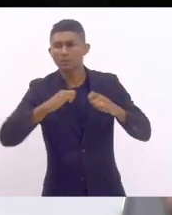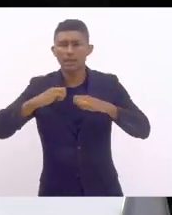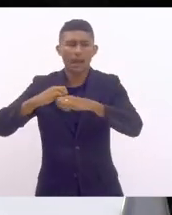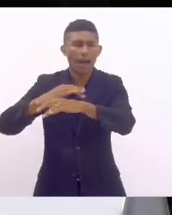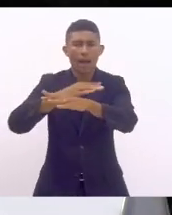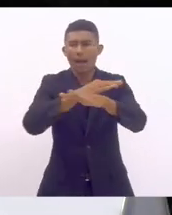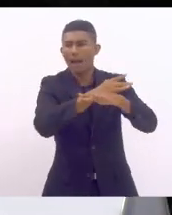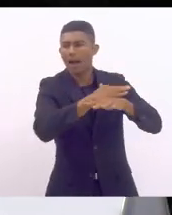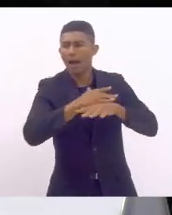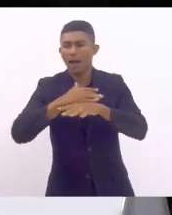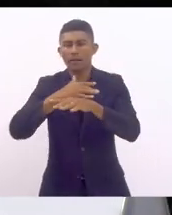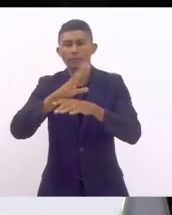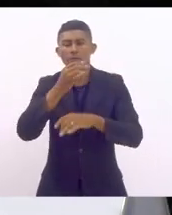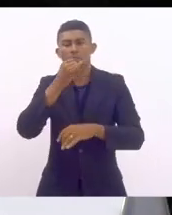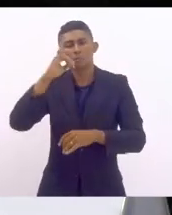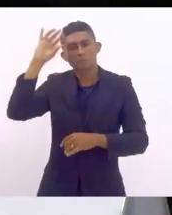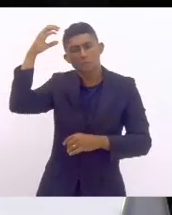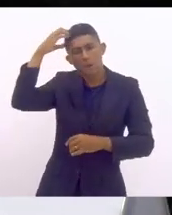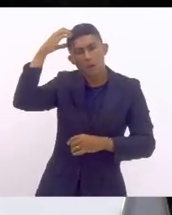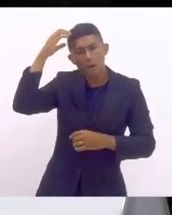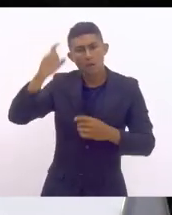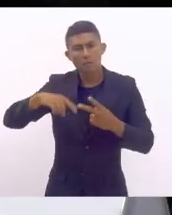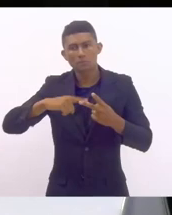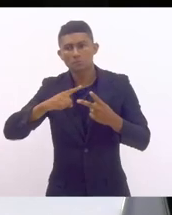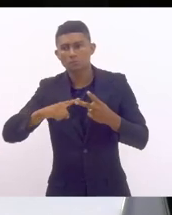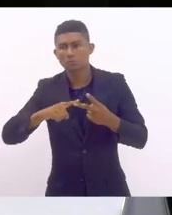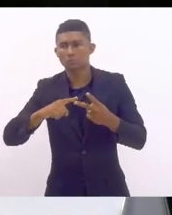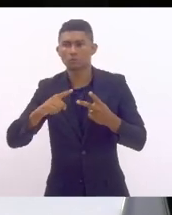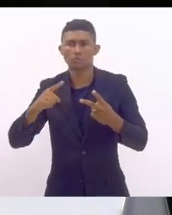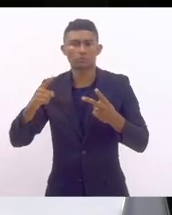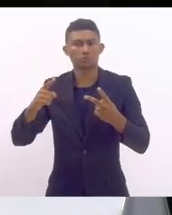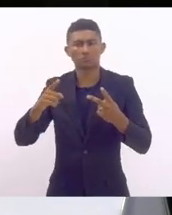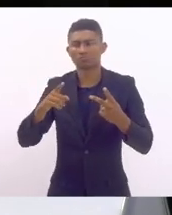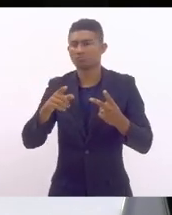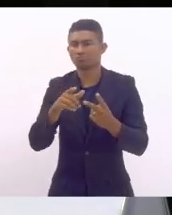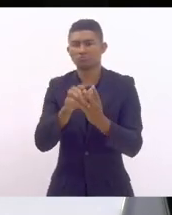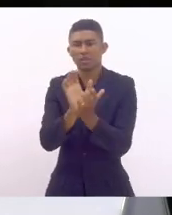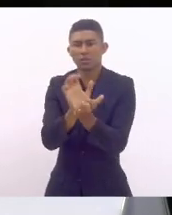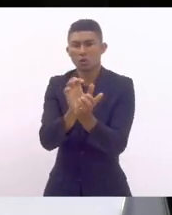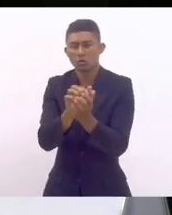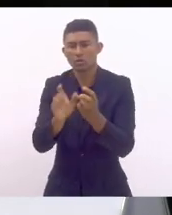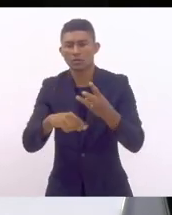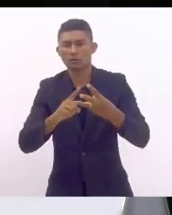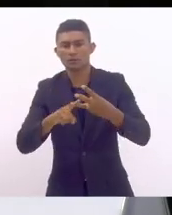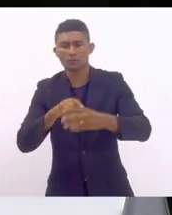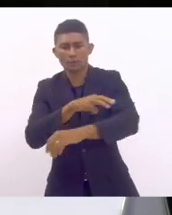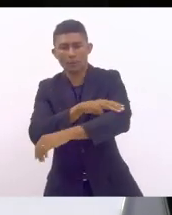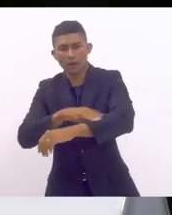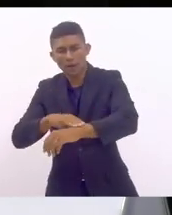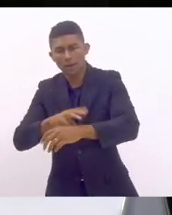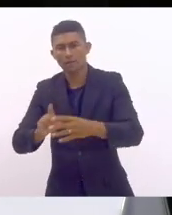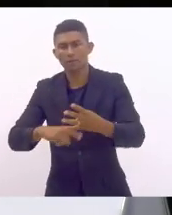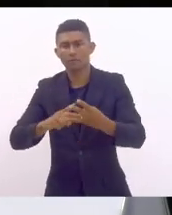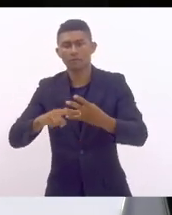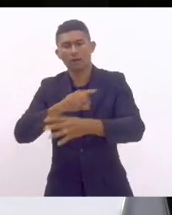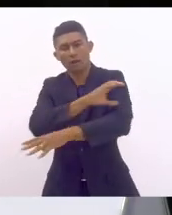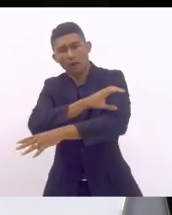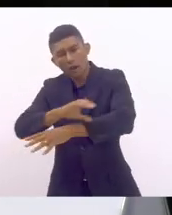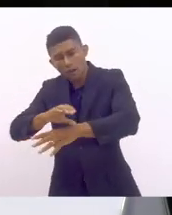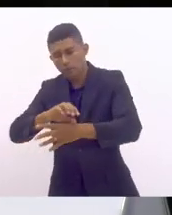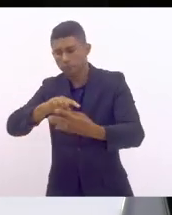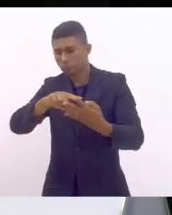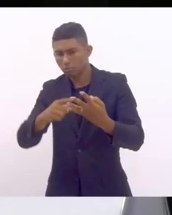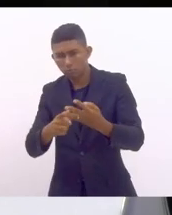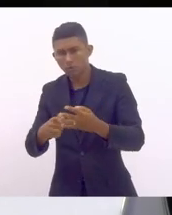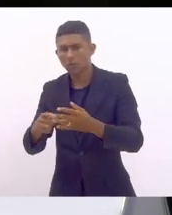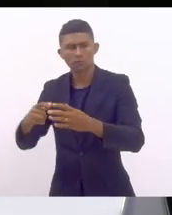desde Angra dos Reis passando pela Região Serrana Rio das Ostras e Macaé campos até Santo Antônio de Pádua e